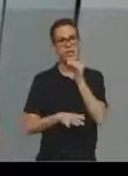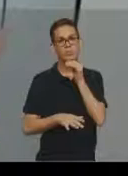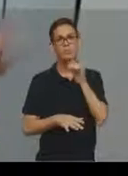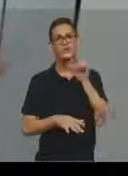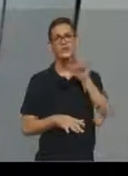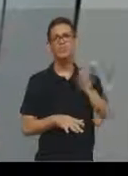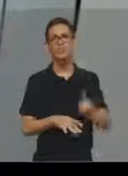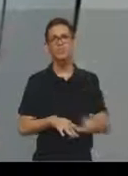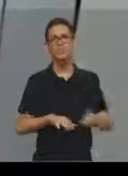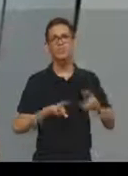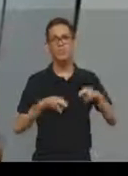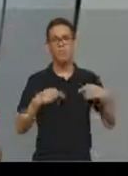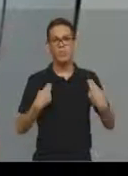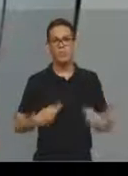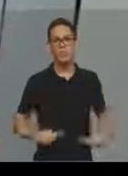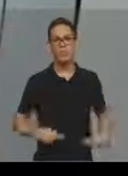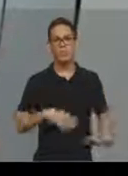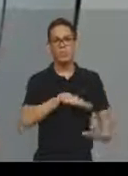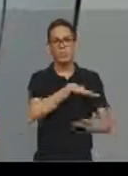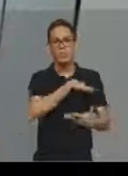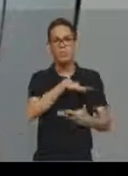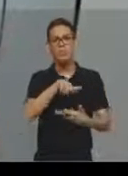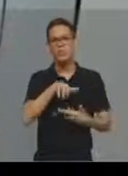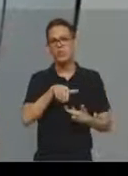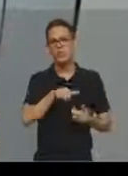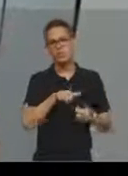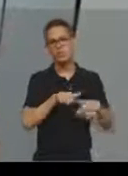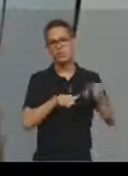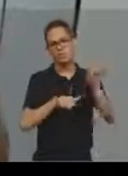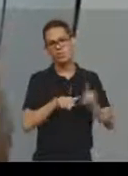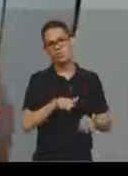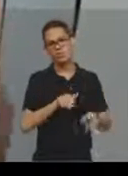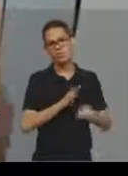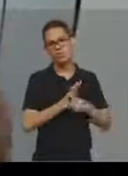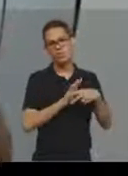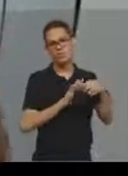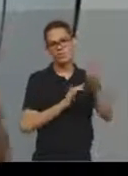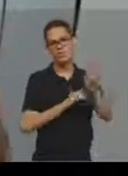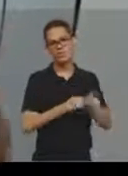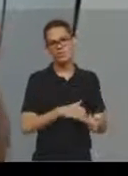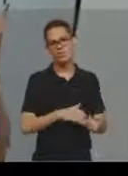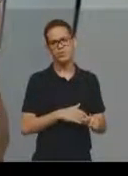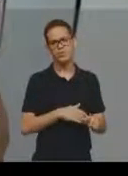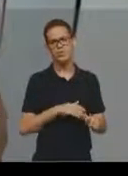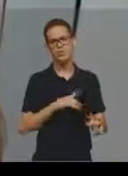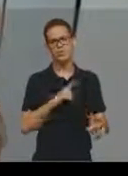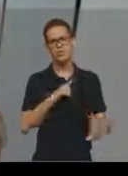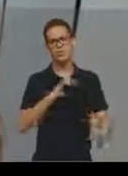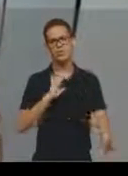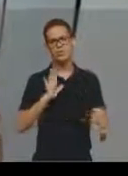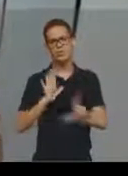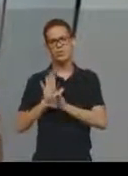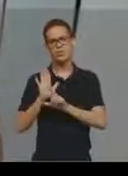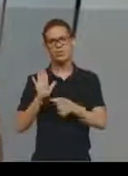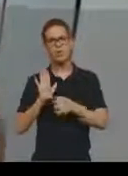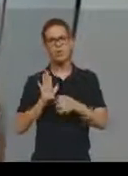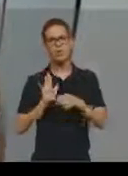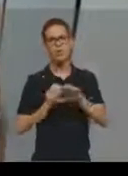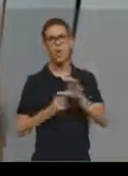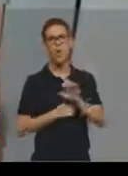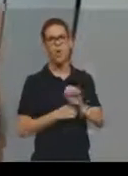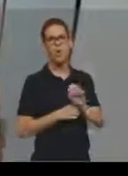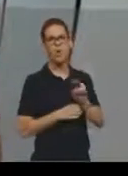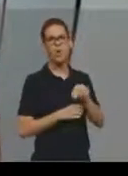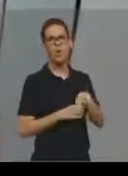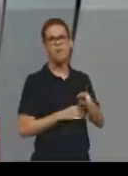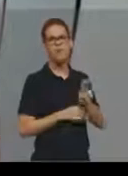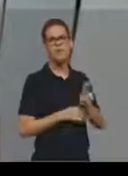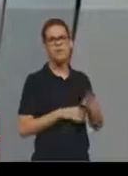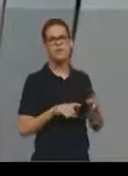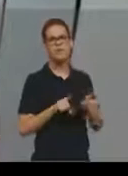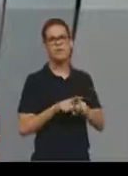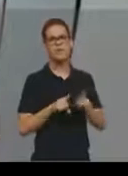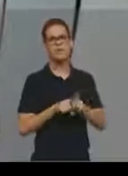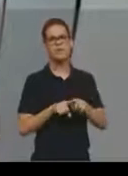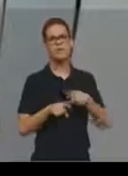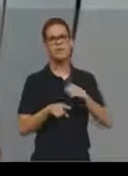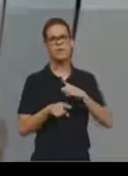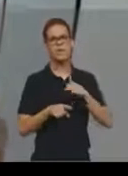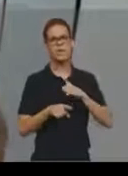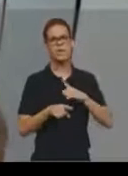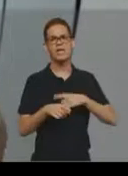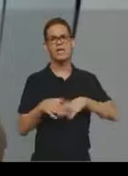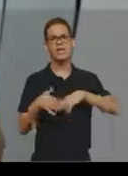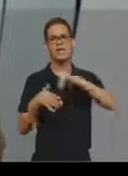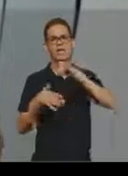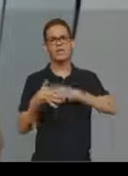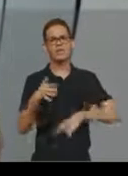humanos, a gente fala que eles são internacionais, né? Então, eles estão aí previstos com a ONU, né? Através da Declaração do Direito do